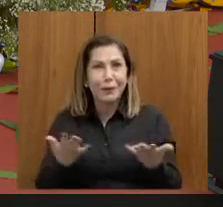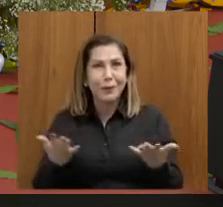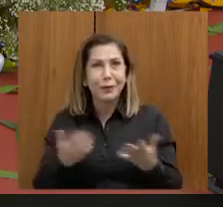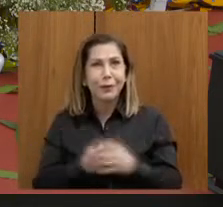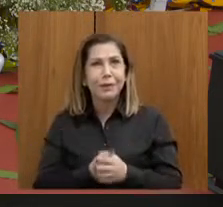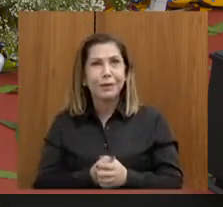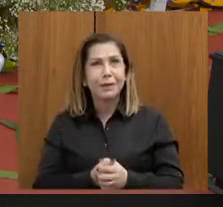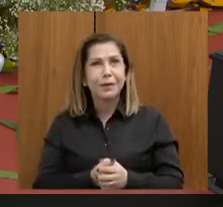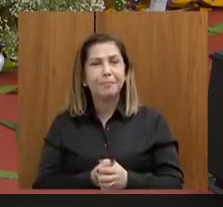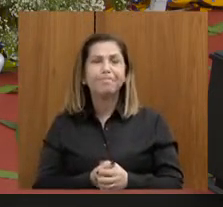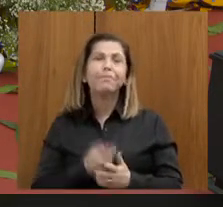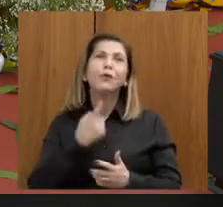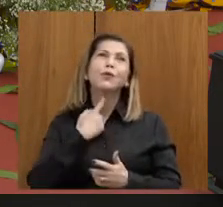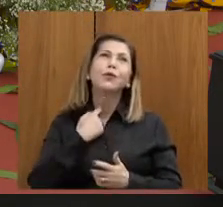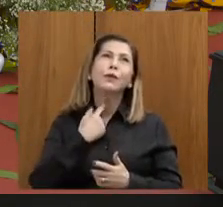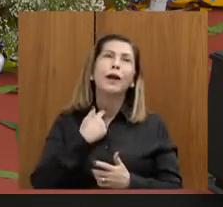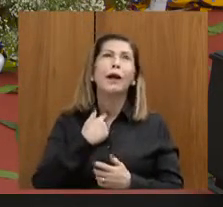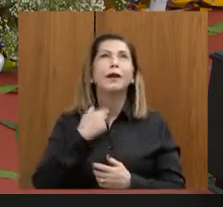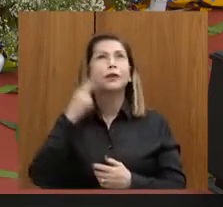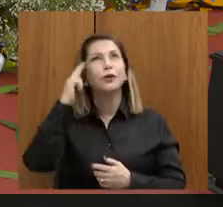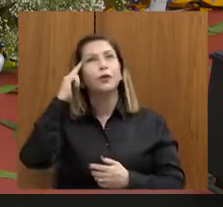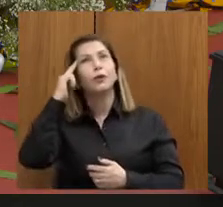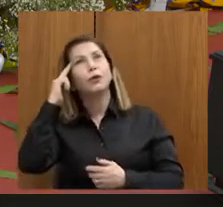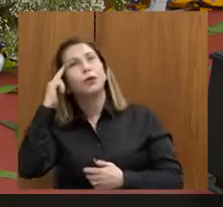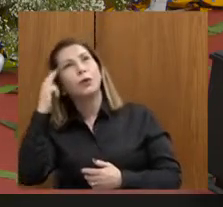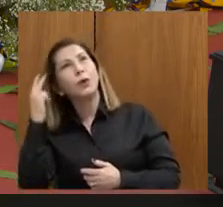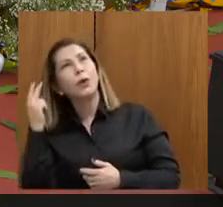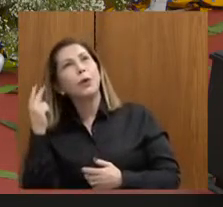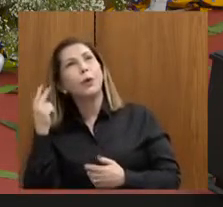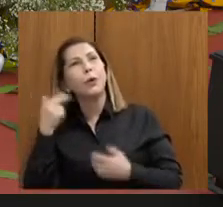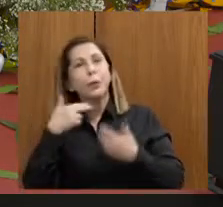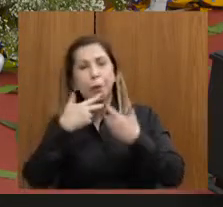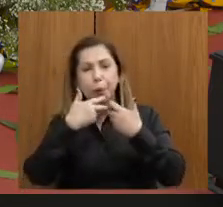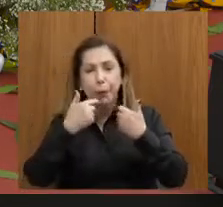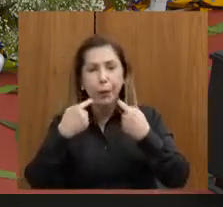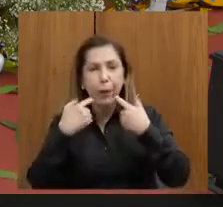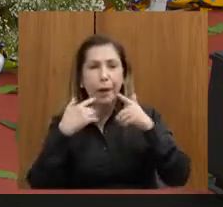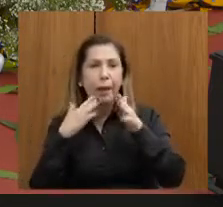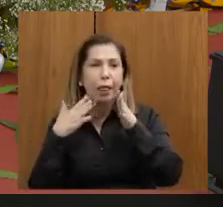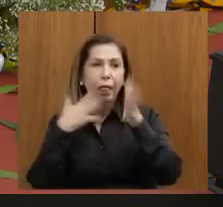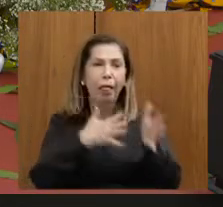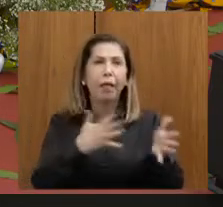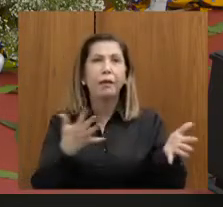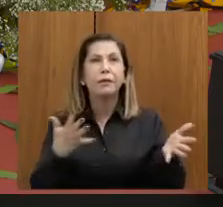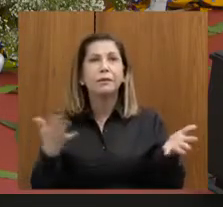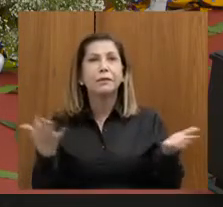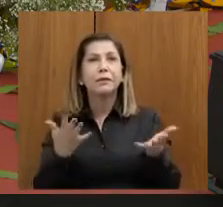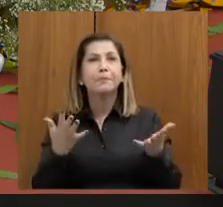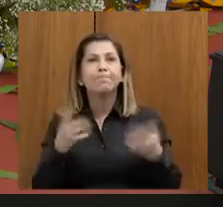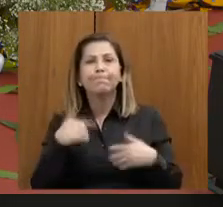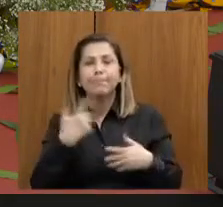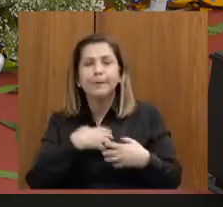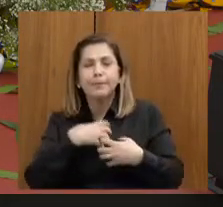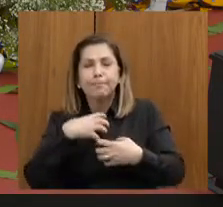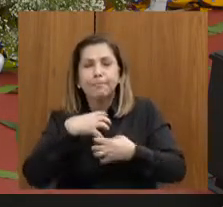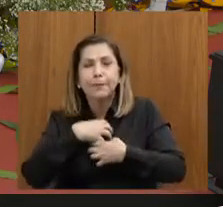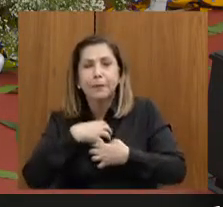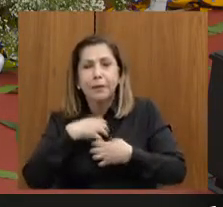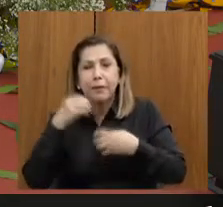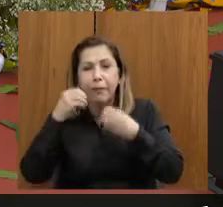muitos desejos muitos sonhos muitas denúncias a gente percebeu em uma fragilidade